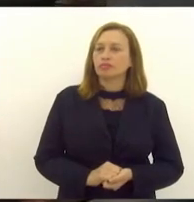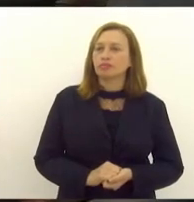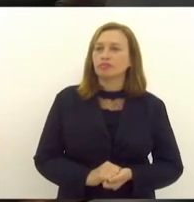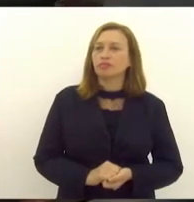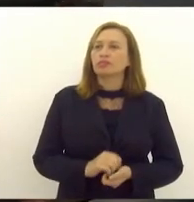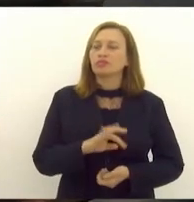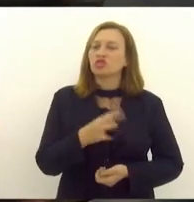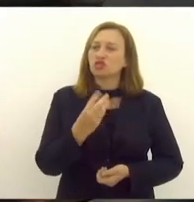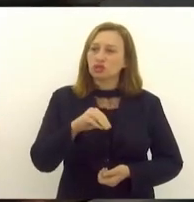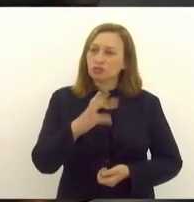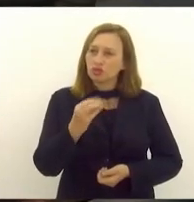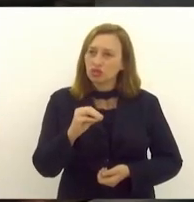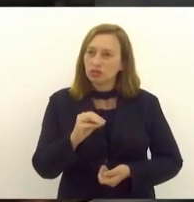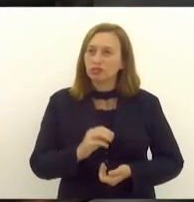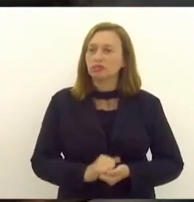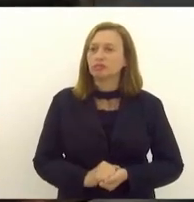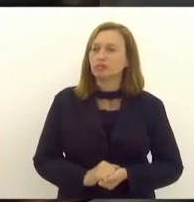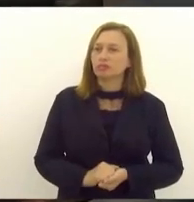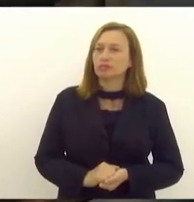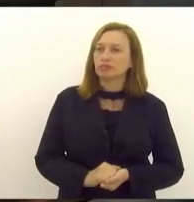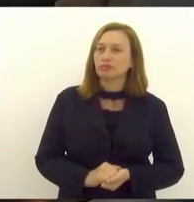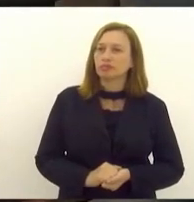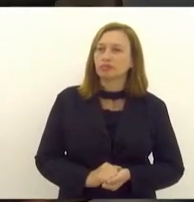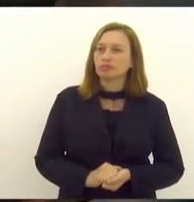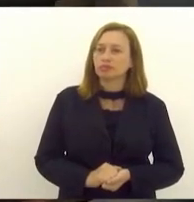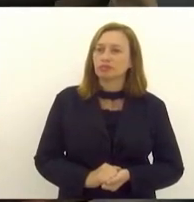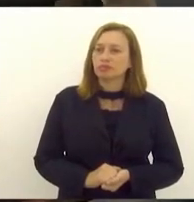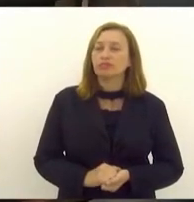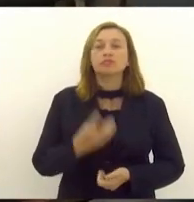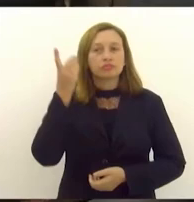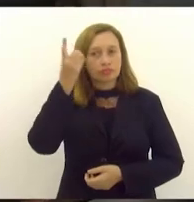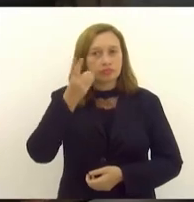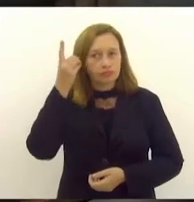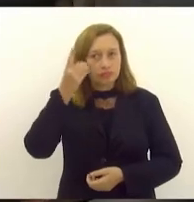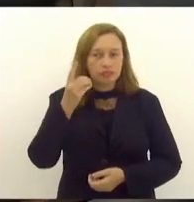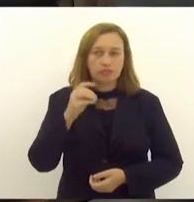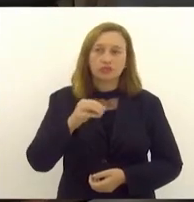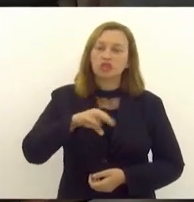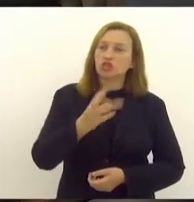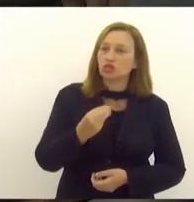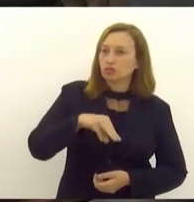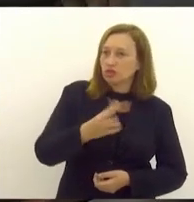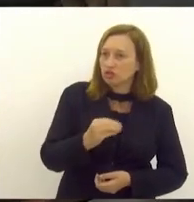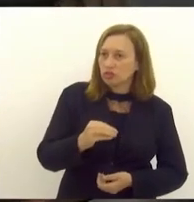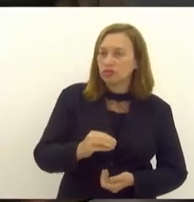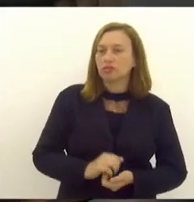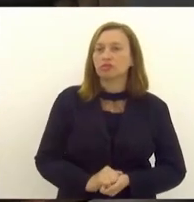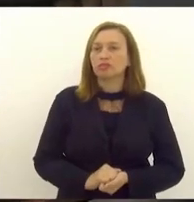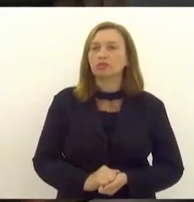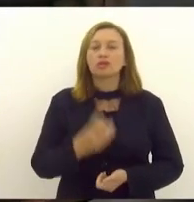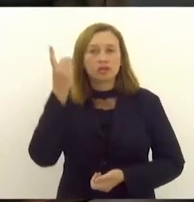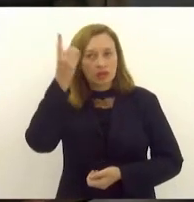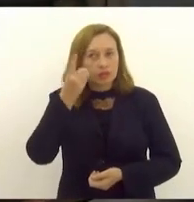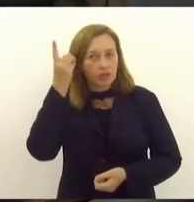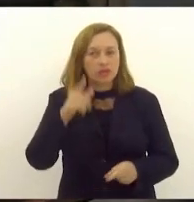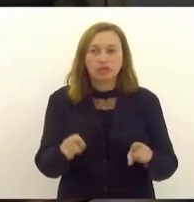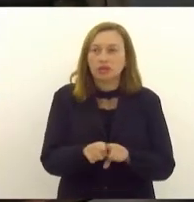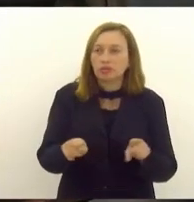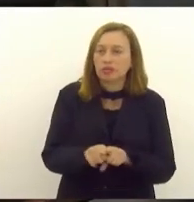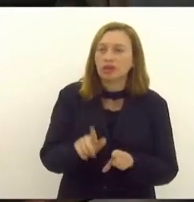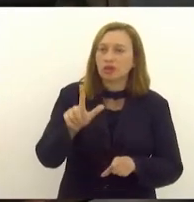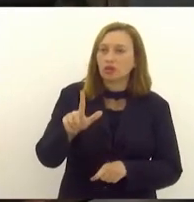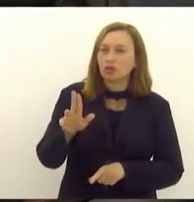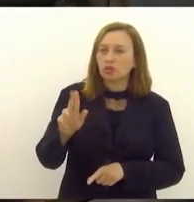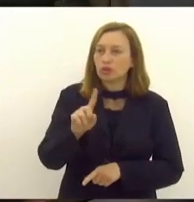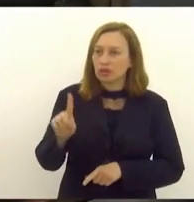Chico Machado meu nome Deputado Chico Machado nove Deputado também Luiz Martins